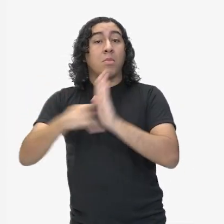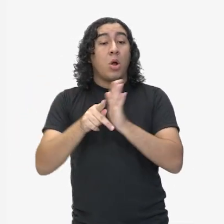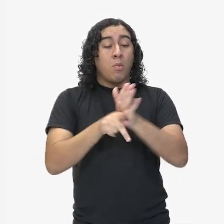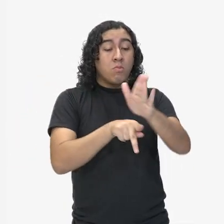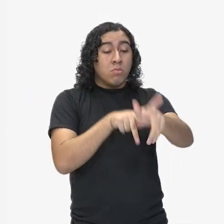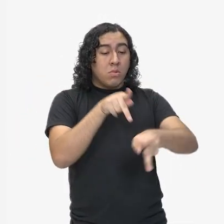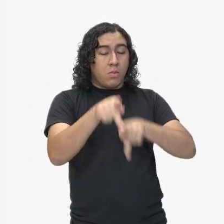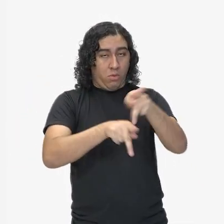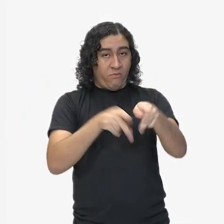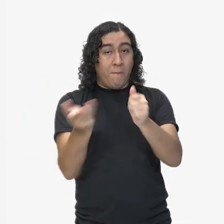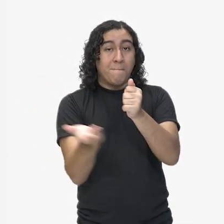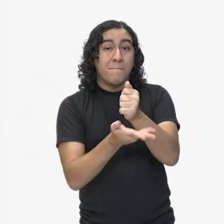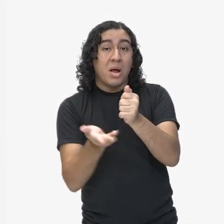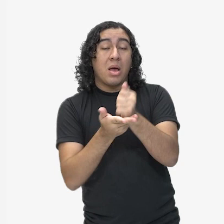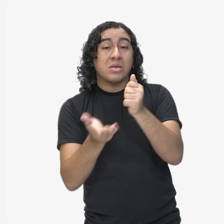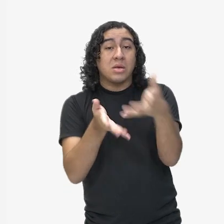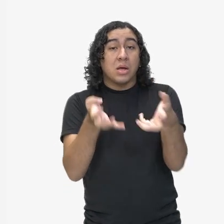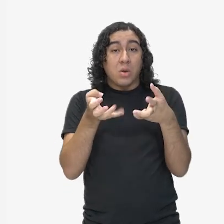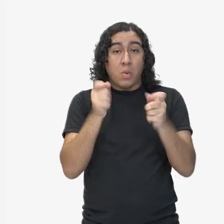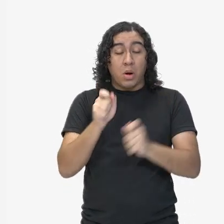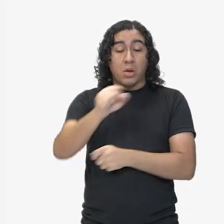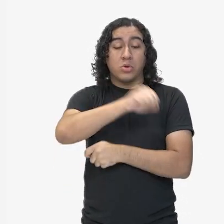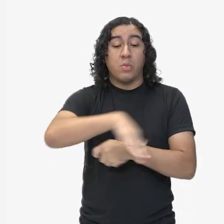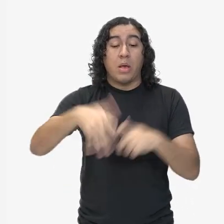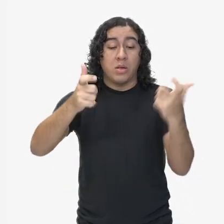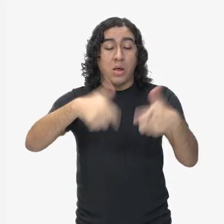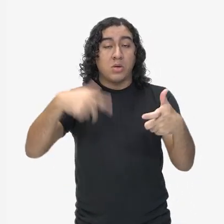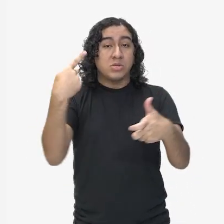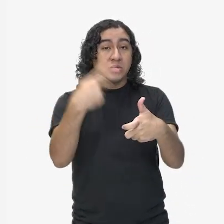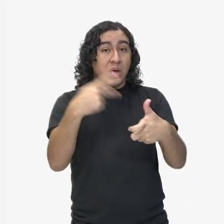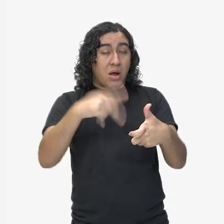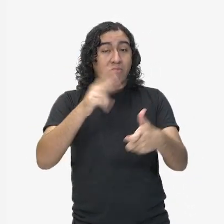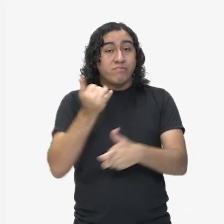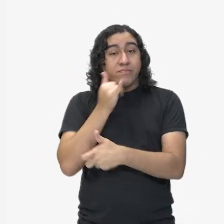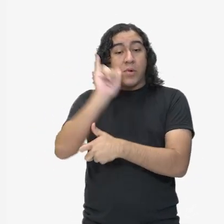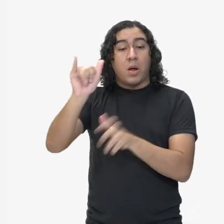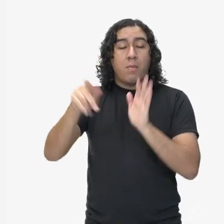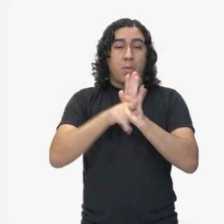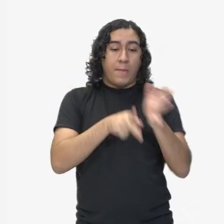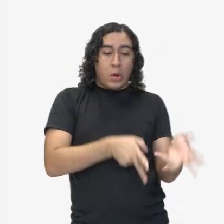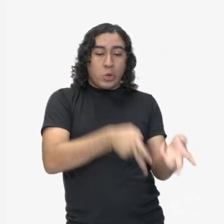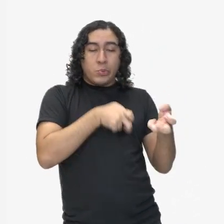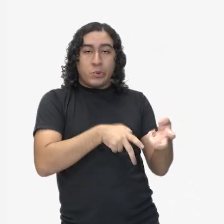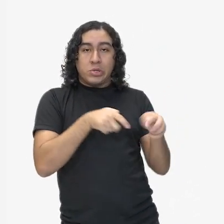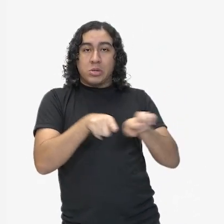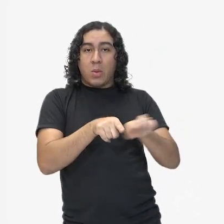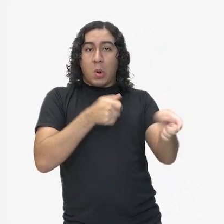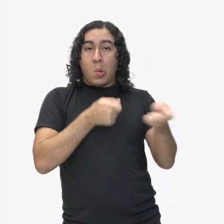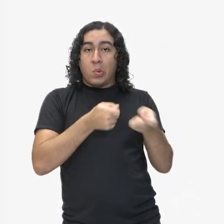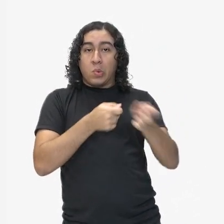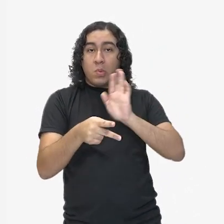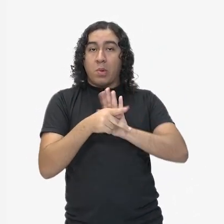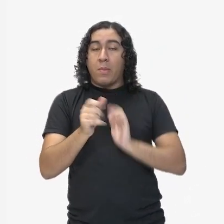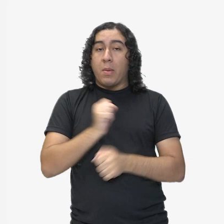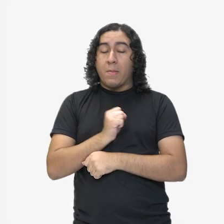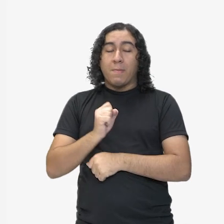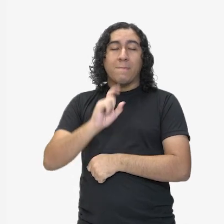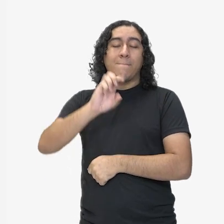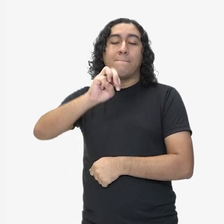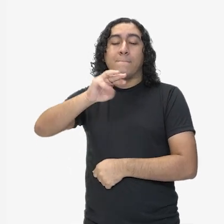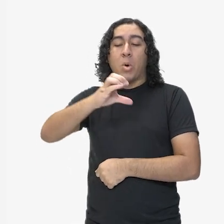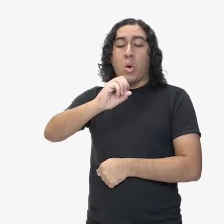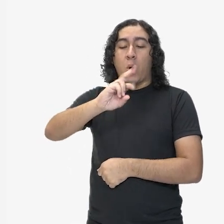que lutavam pela posse da terra contra a exploração e o poderio dos coronéis da